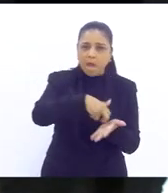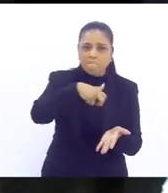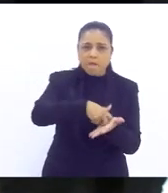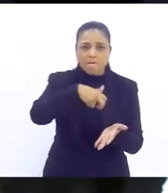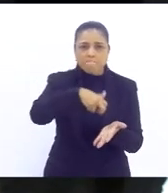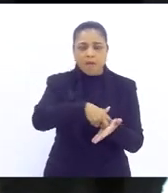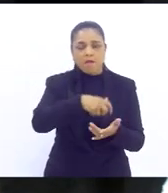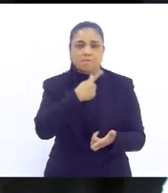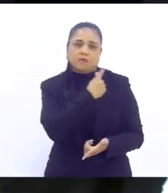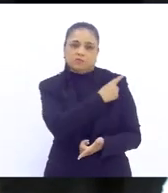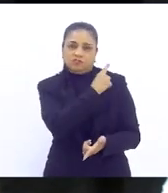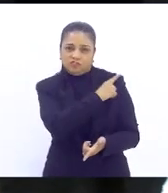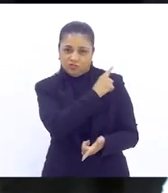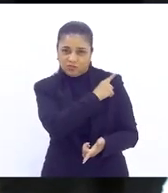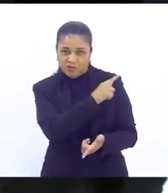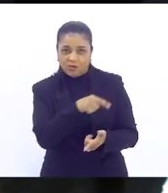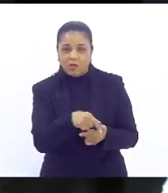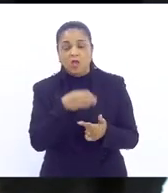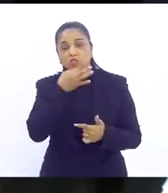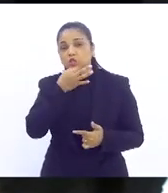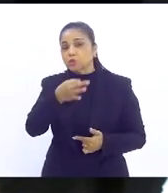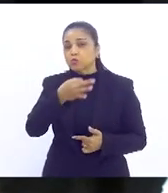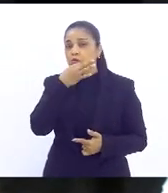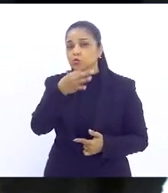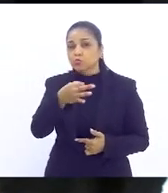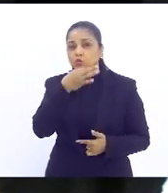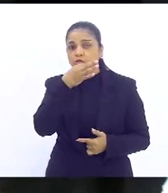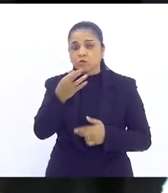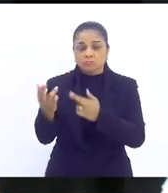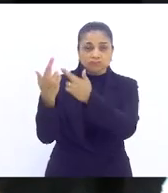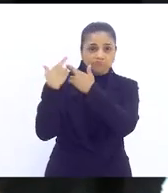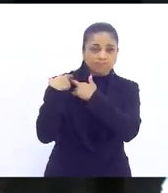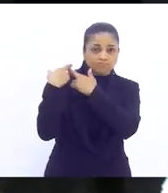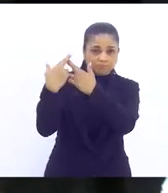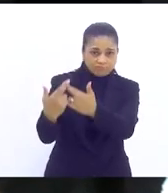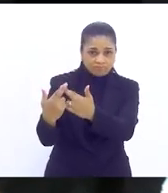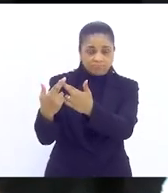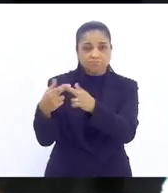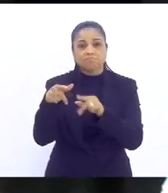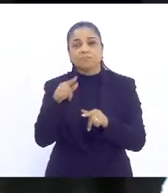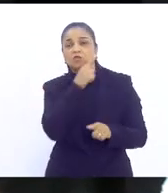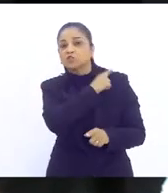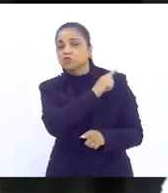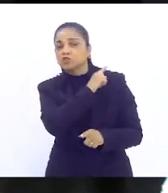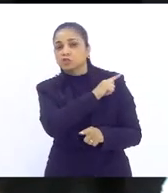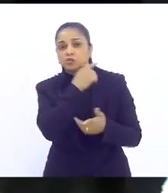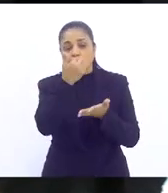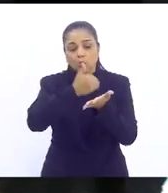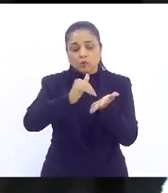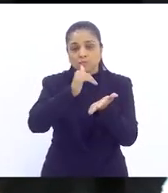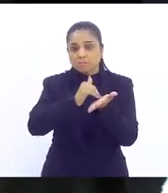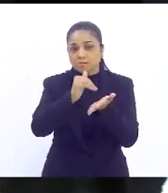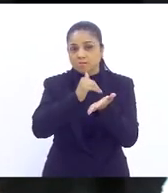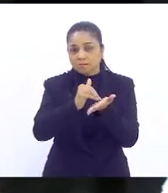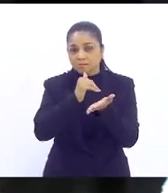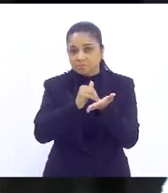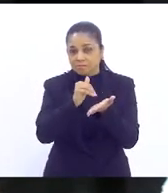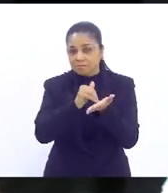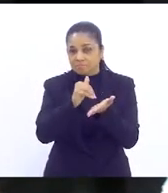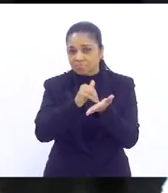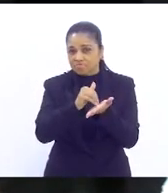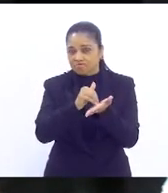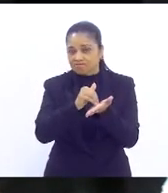má gestão né então seria a sugestão de responsabilidade responsabilizar o gestor secretário né